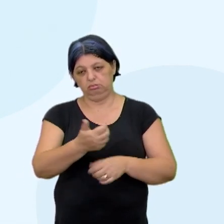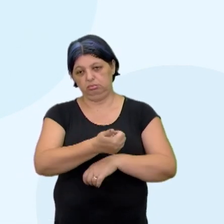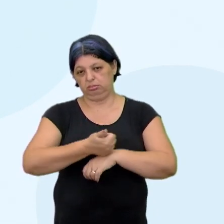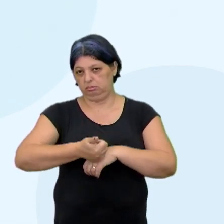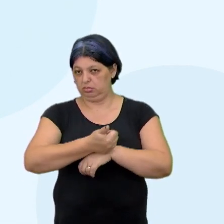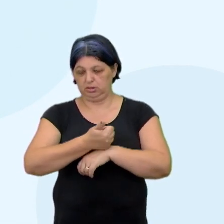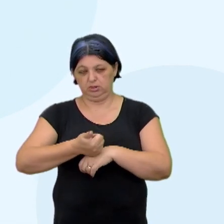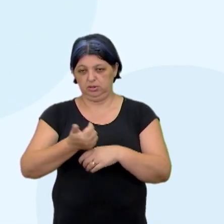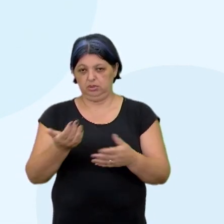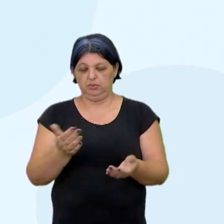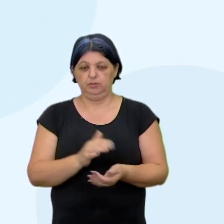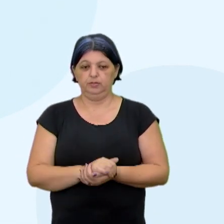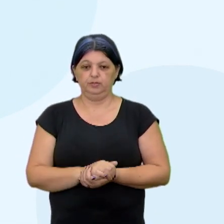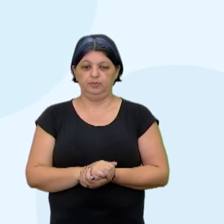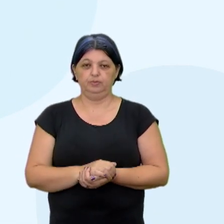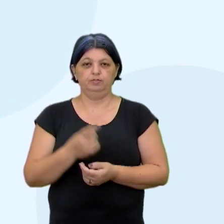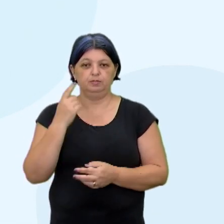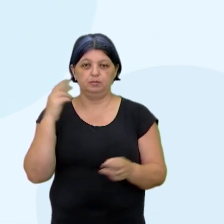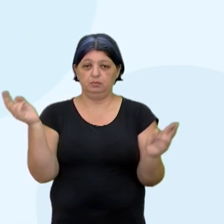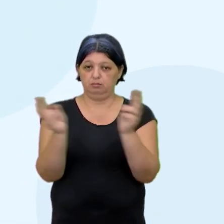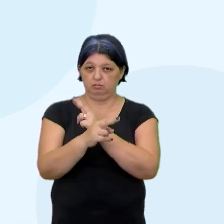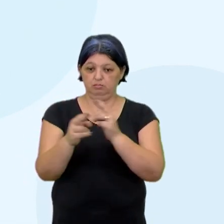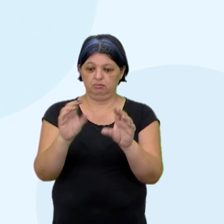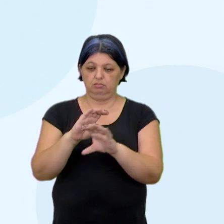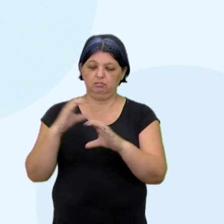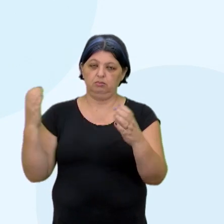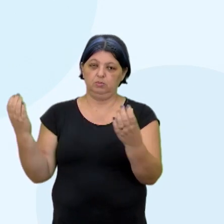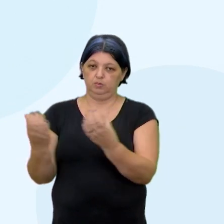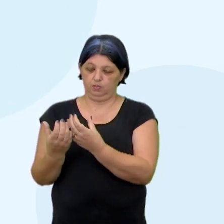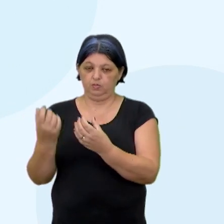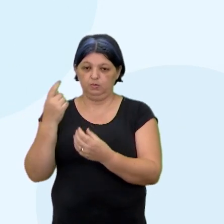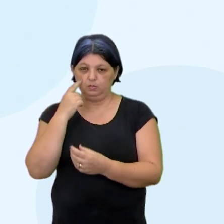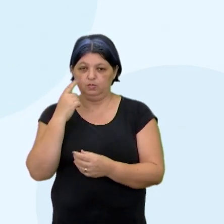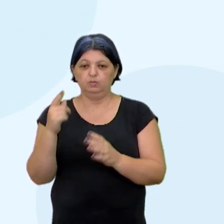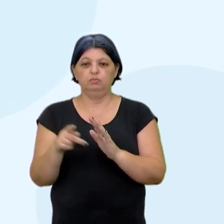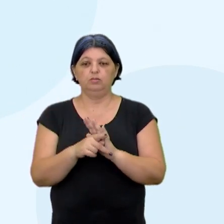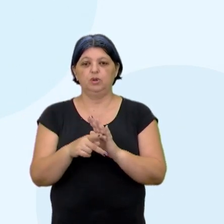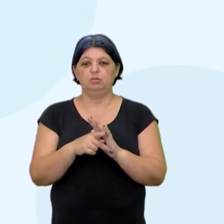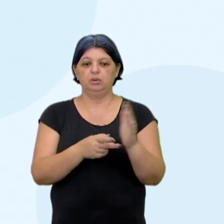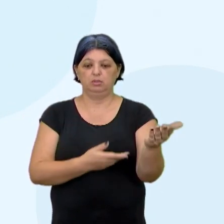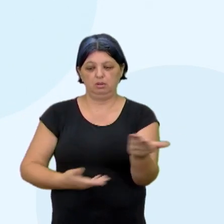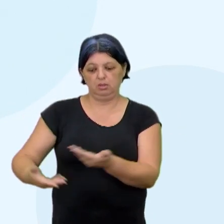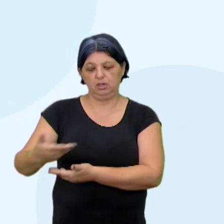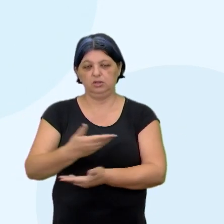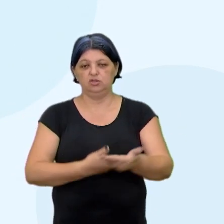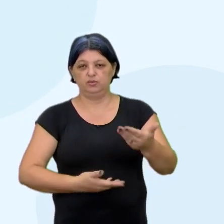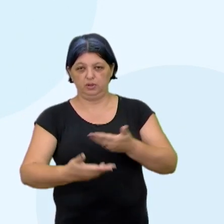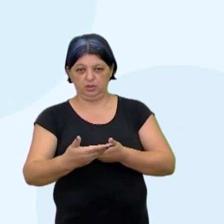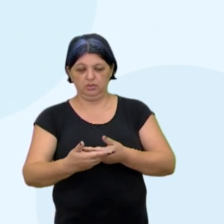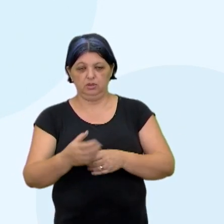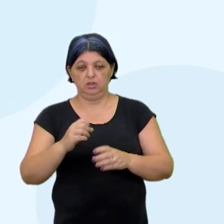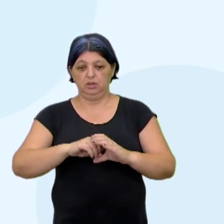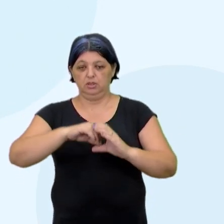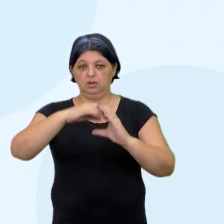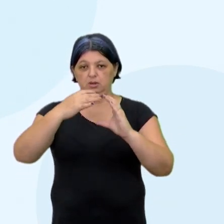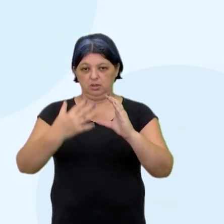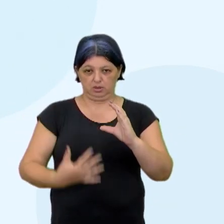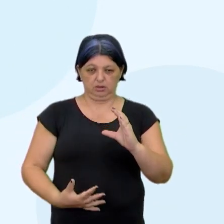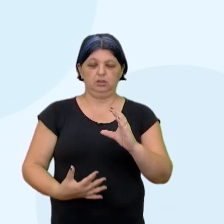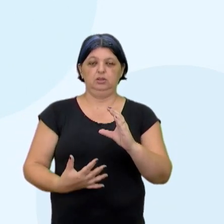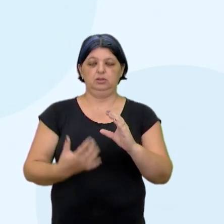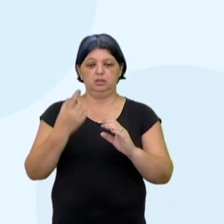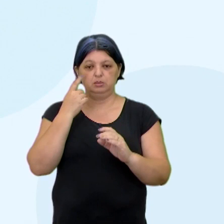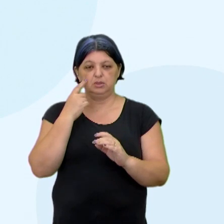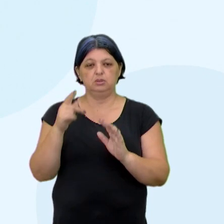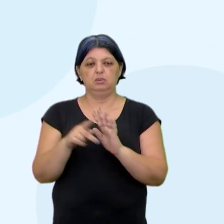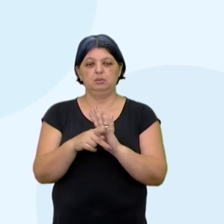absoluto. A relação entre jornalismo e comunidade passou a ser definida pela interatividade, uma característica que tende a se transformar num